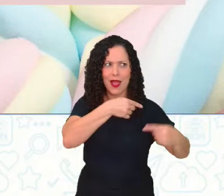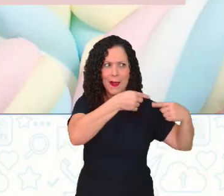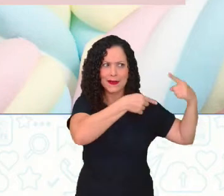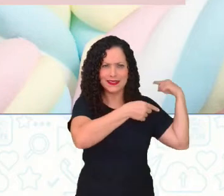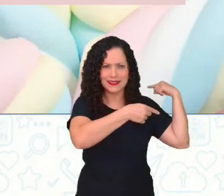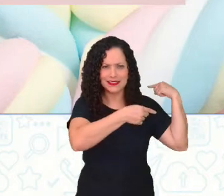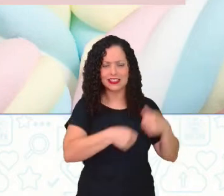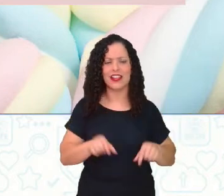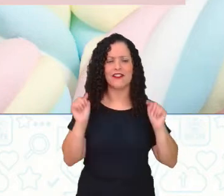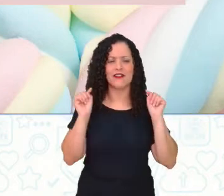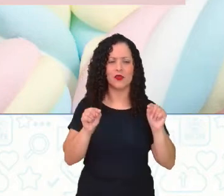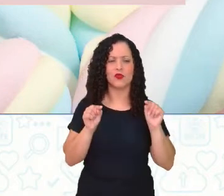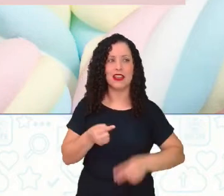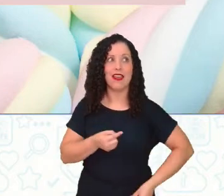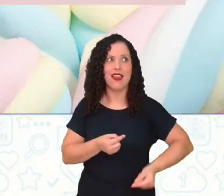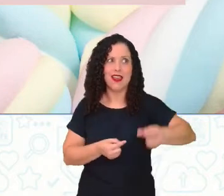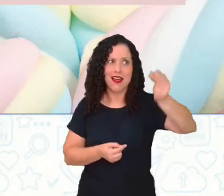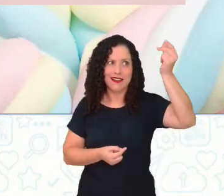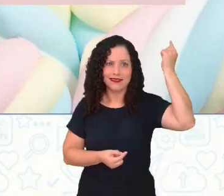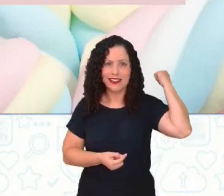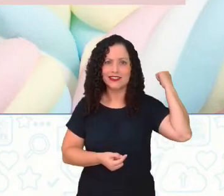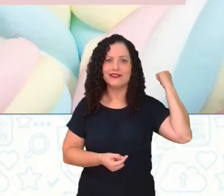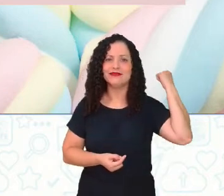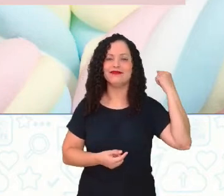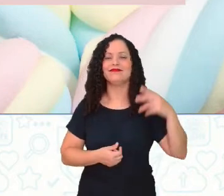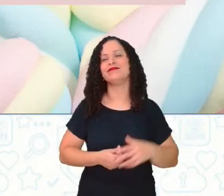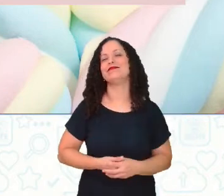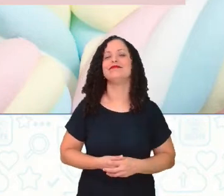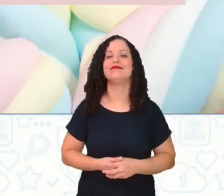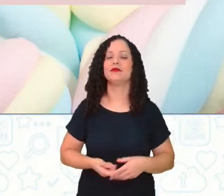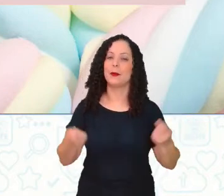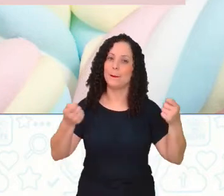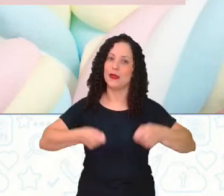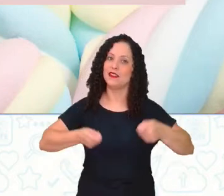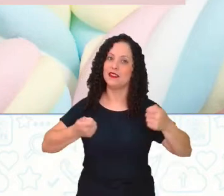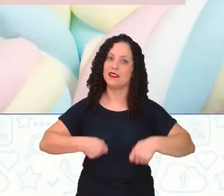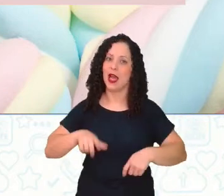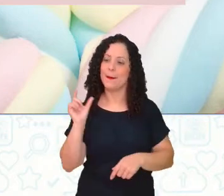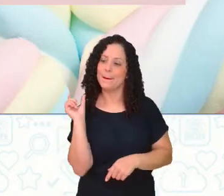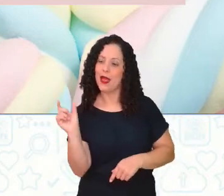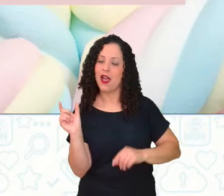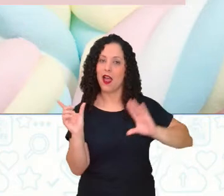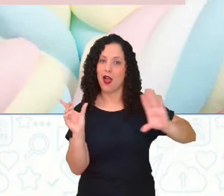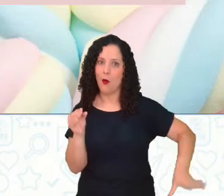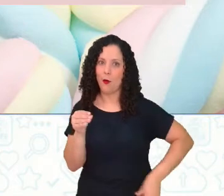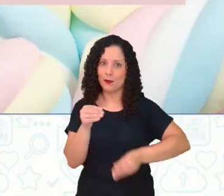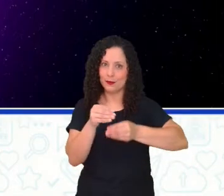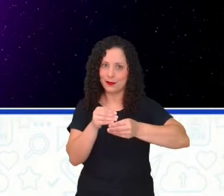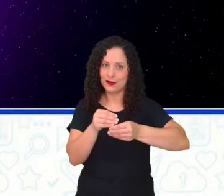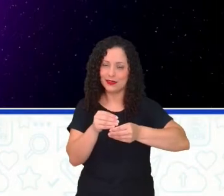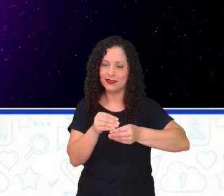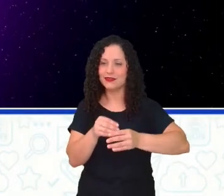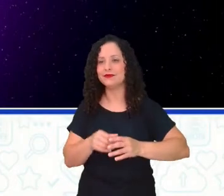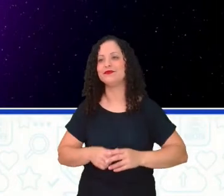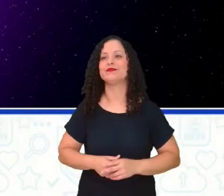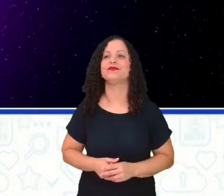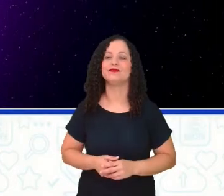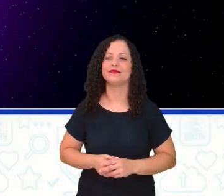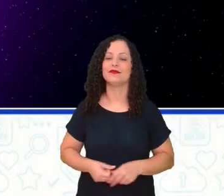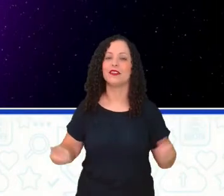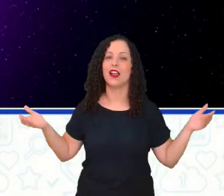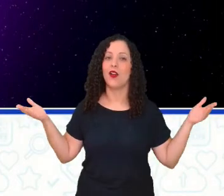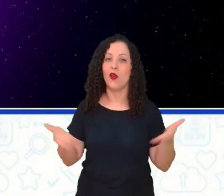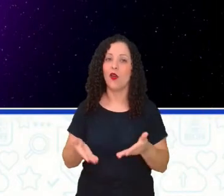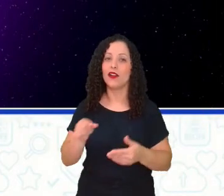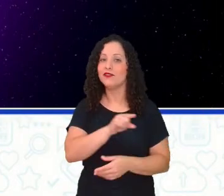sua desconfiança está lá no passado. Então, eu vou precisar, sim, da preposição de, tá certo?